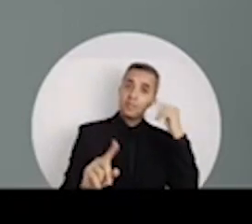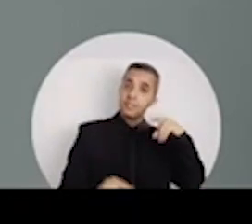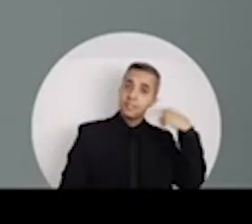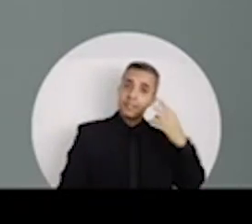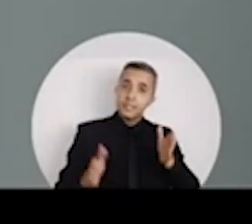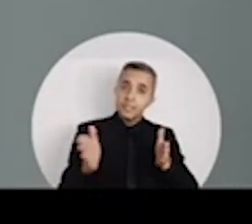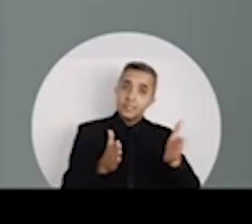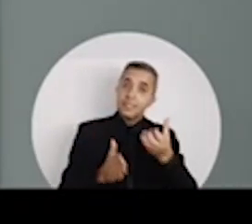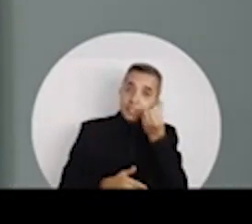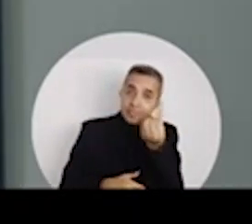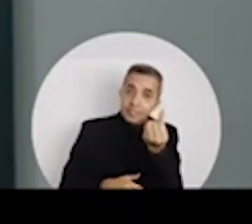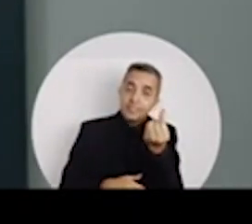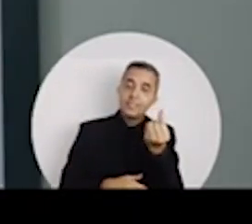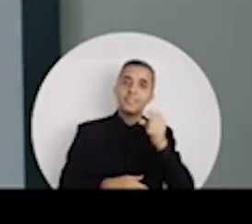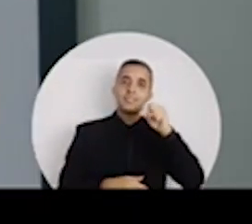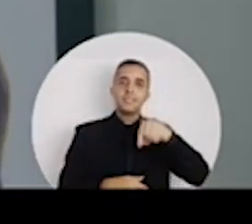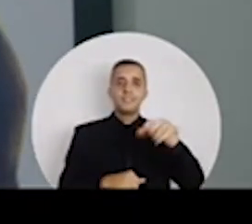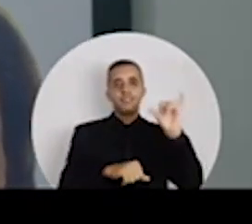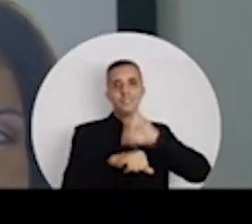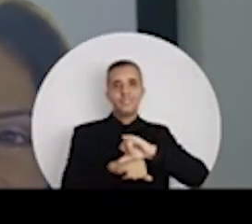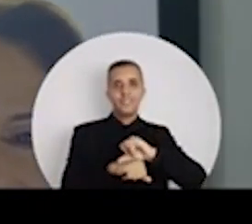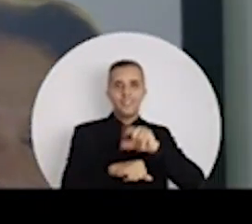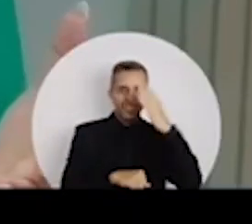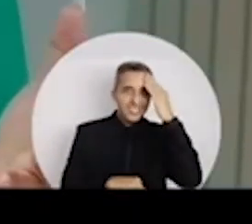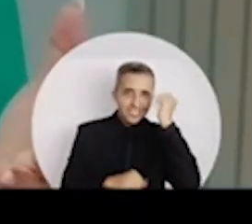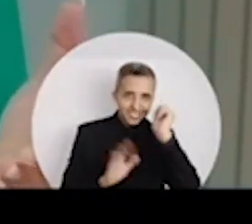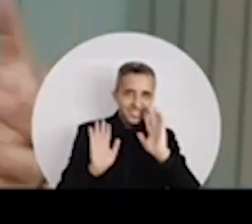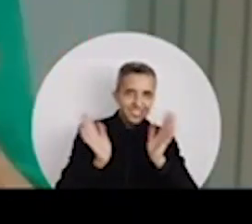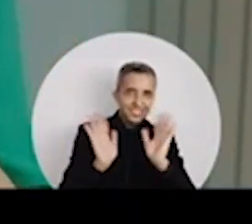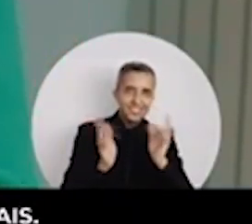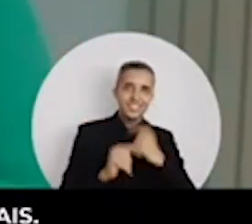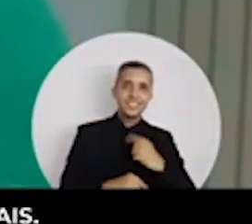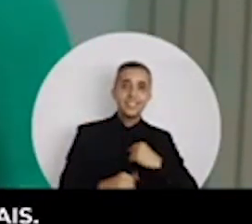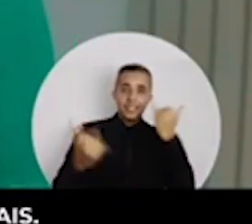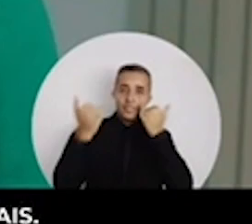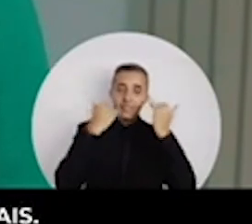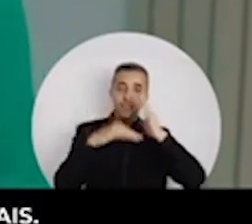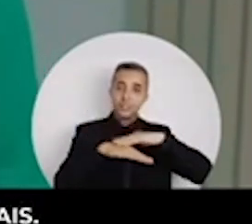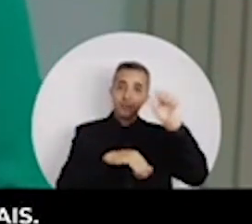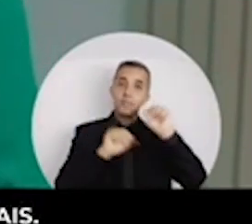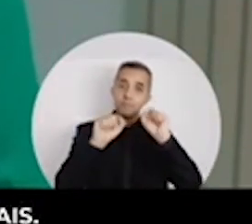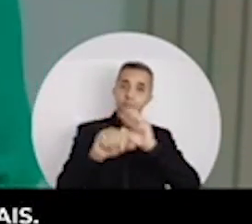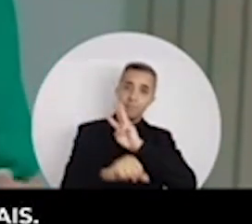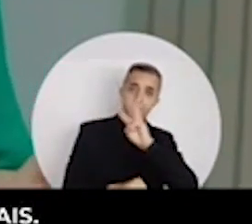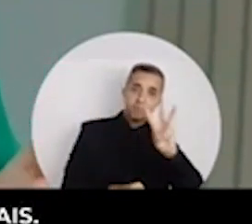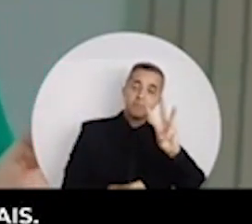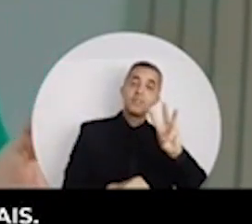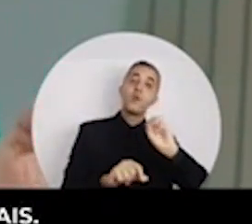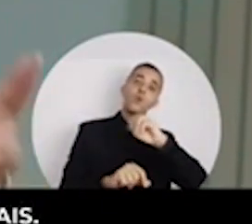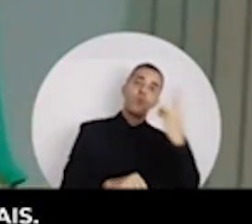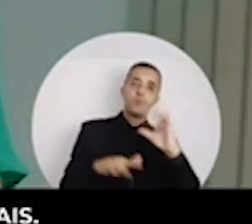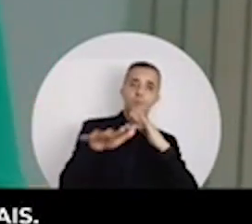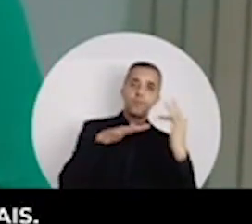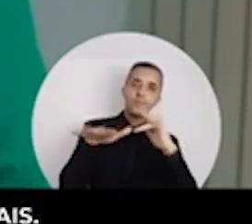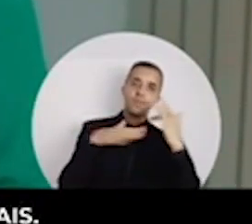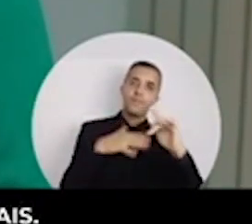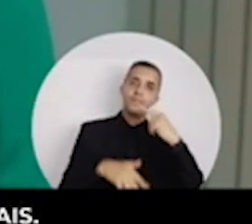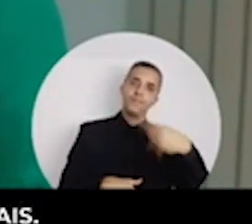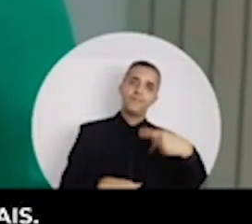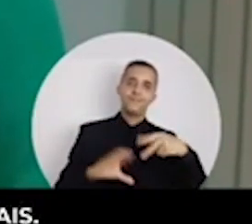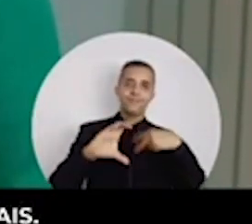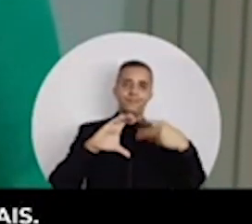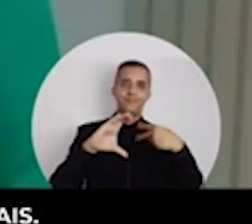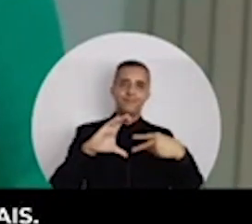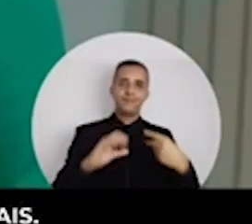na capital. Homenagem justíssima, não é? E você já sabe, né? É só acessar o site da Câmara para mais informações e nos seguir nas